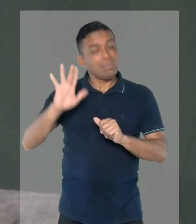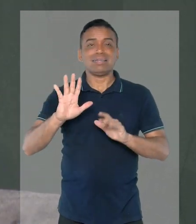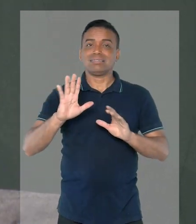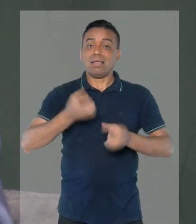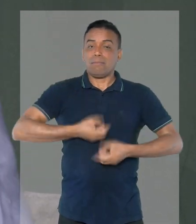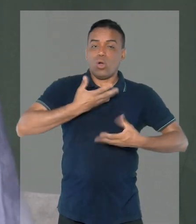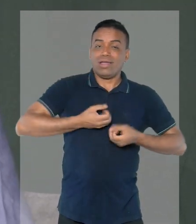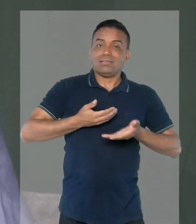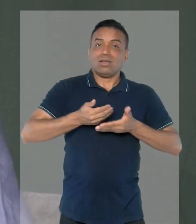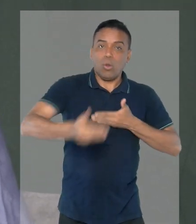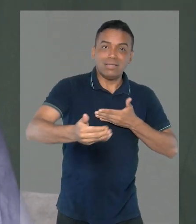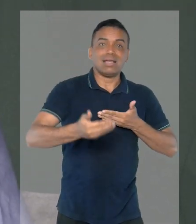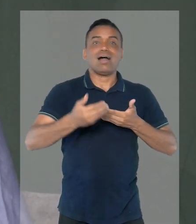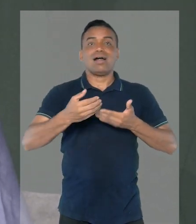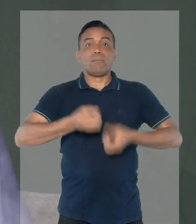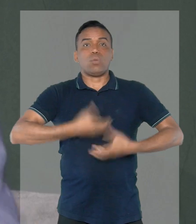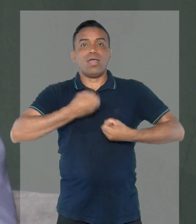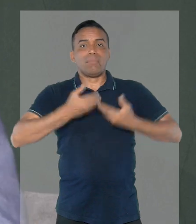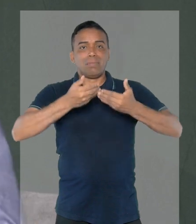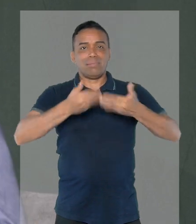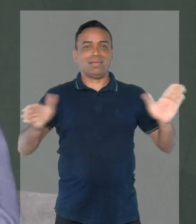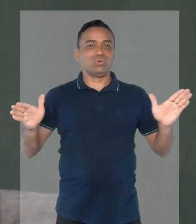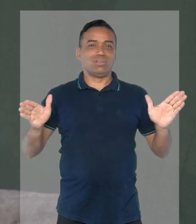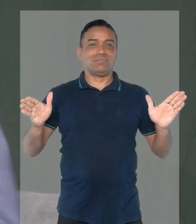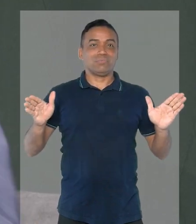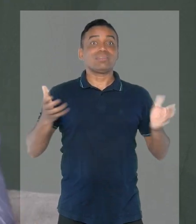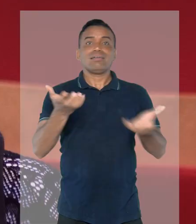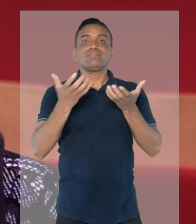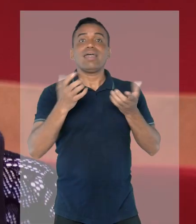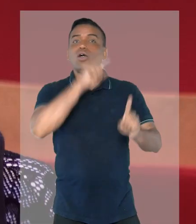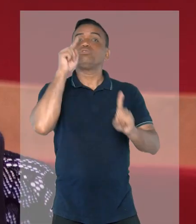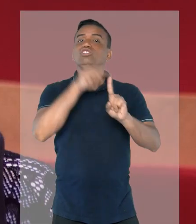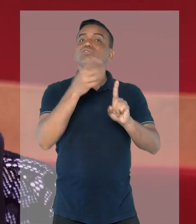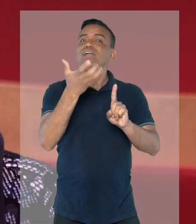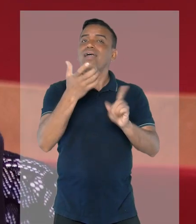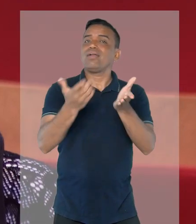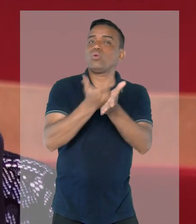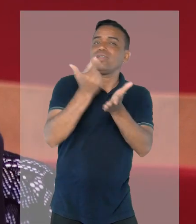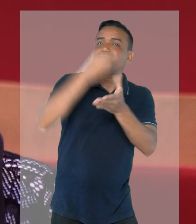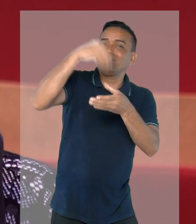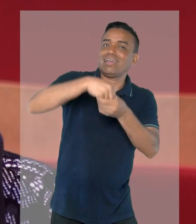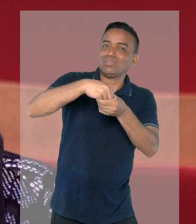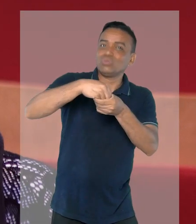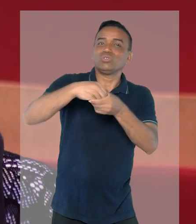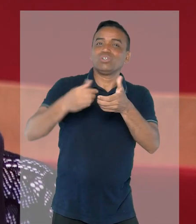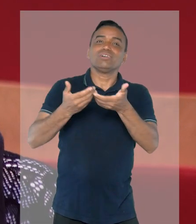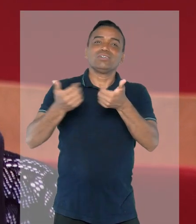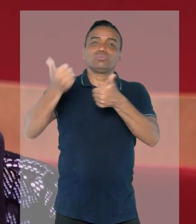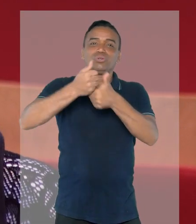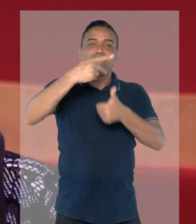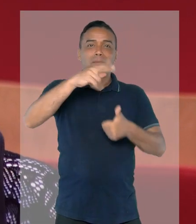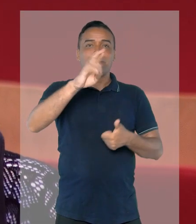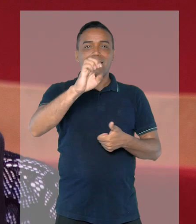poeta começar com um poema de abertura, assim, um poema que diz o que ele quer fazer na obra dele, um poema prefácio. Então foi um